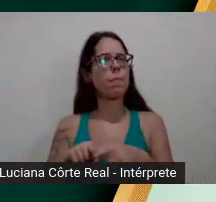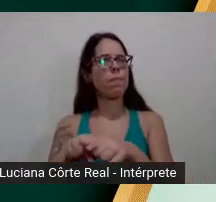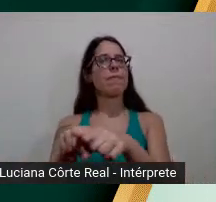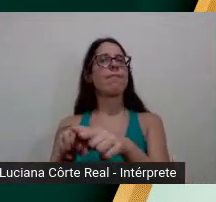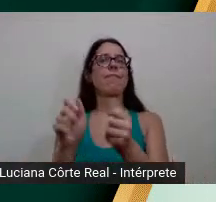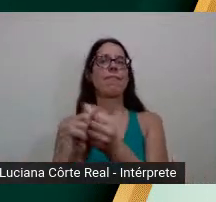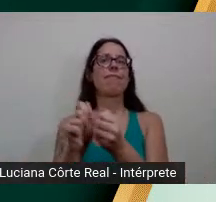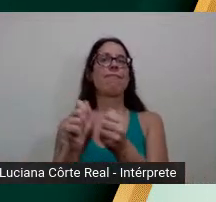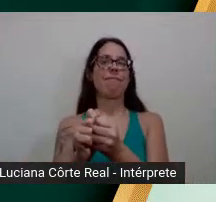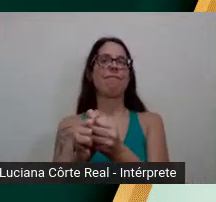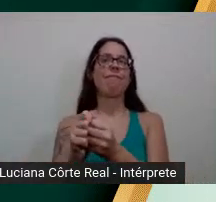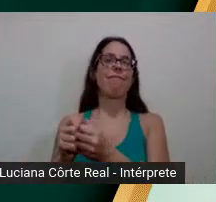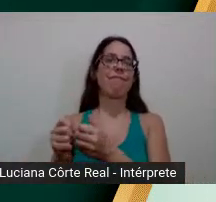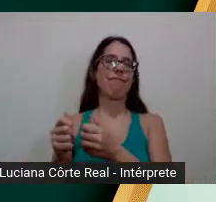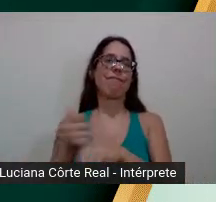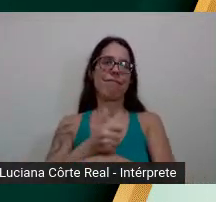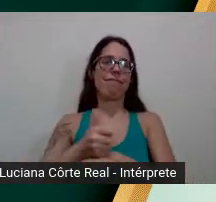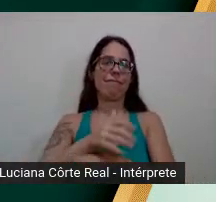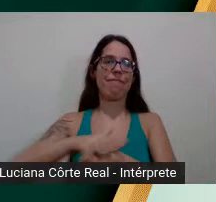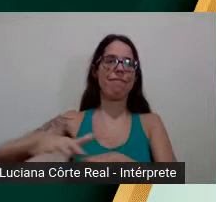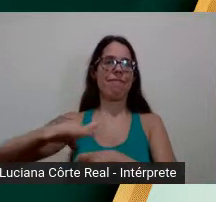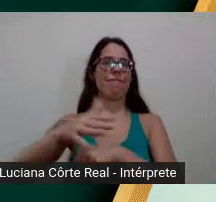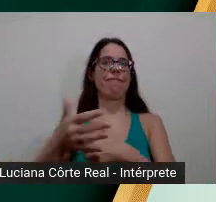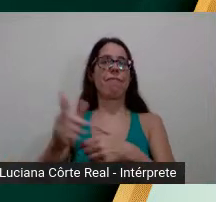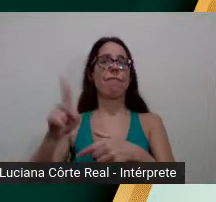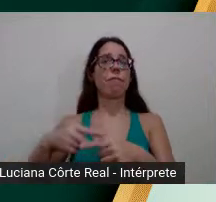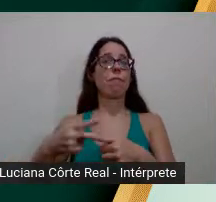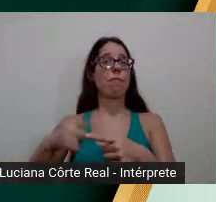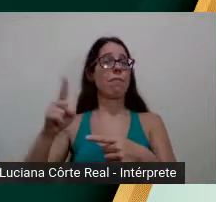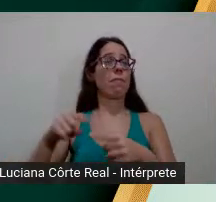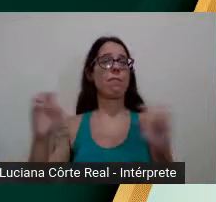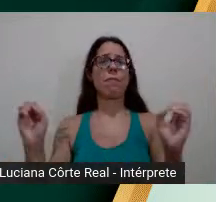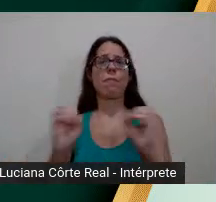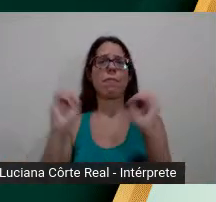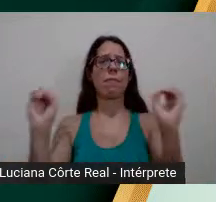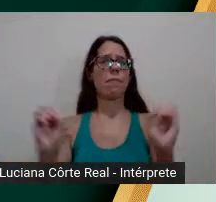jornada profissional, dessa brilhante profissão que escolheram.